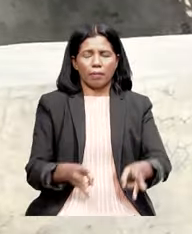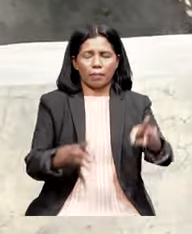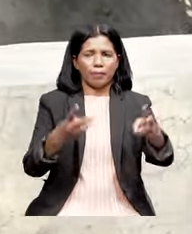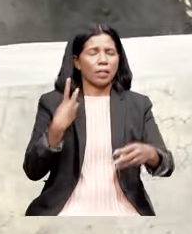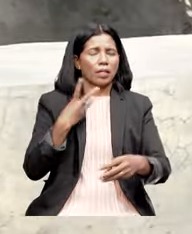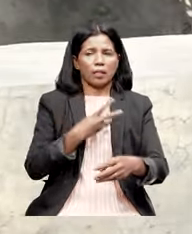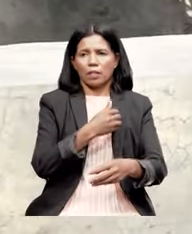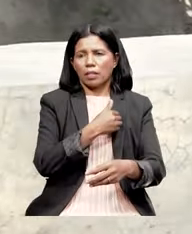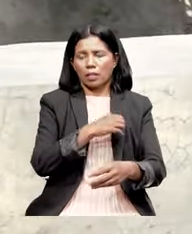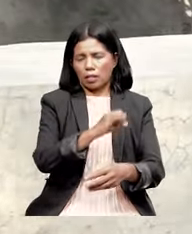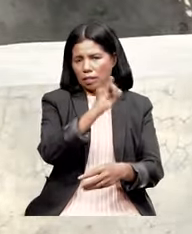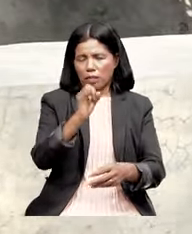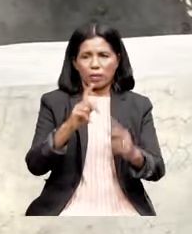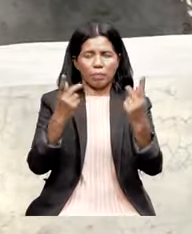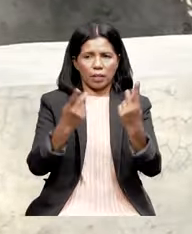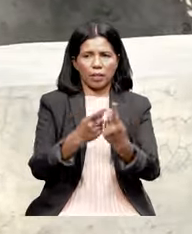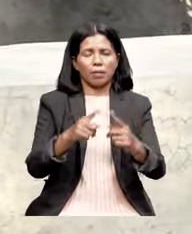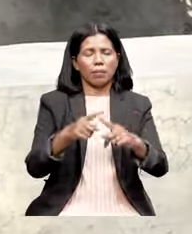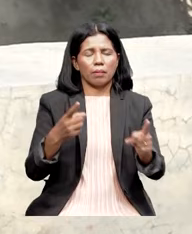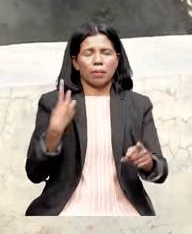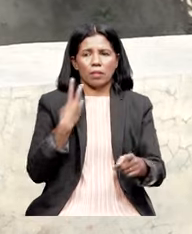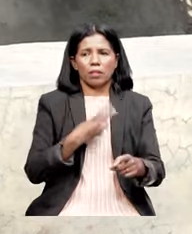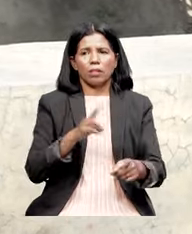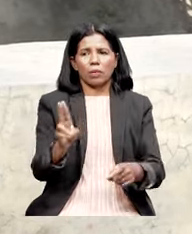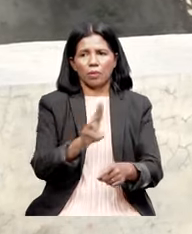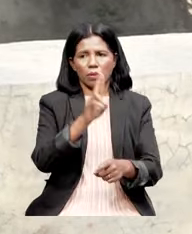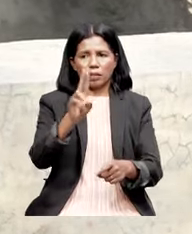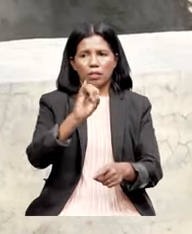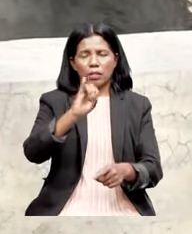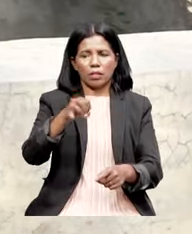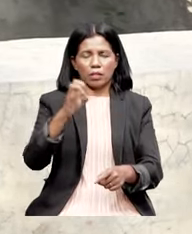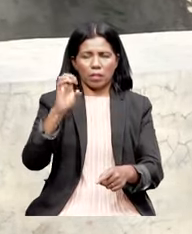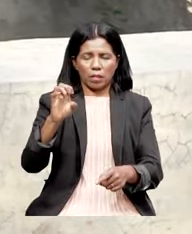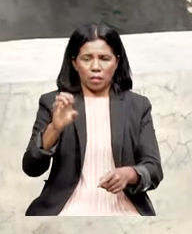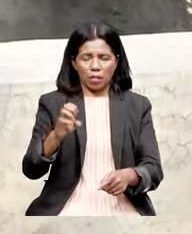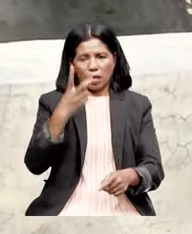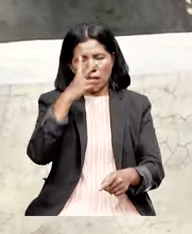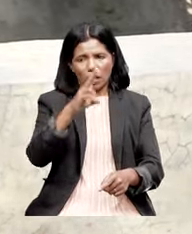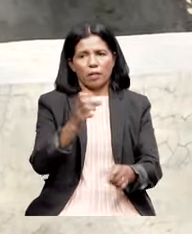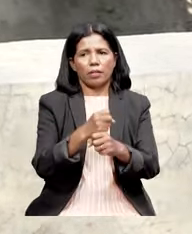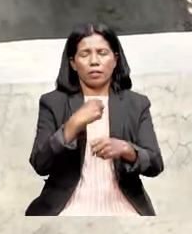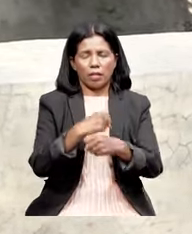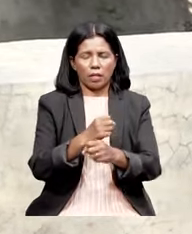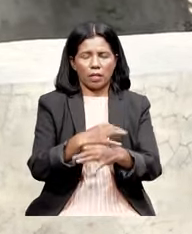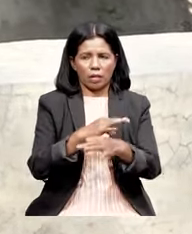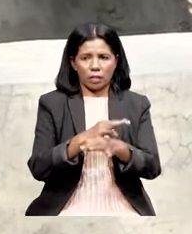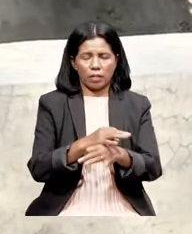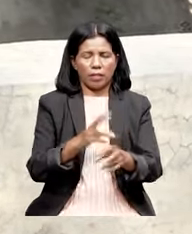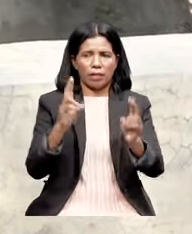ka indica companhia rumah, mai be ita usa lai izinia equipamento ho di halo